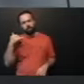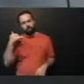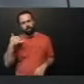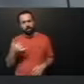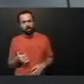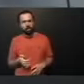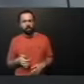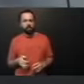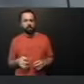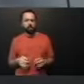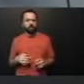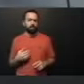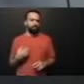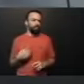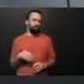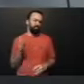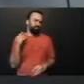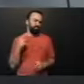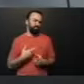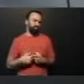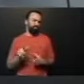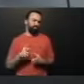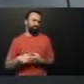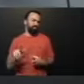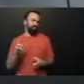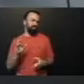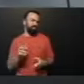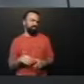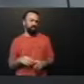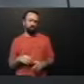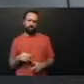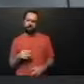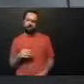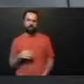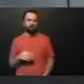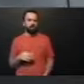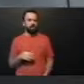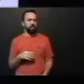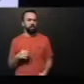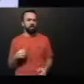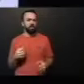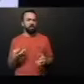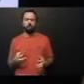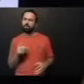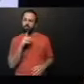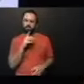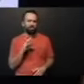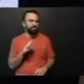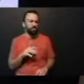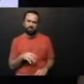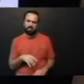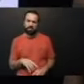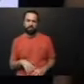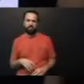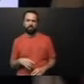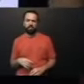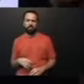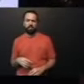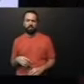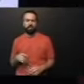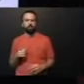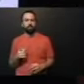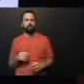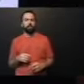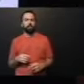não perguntei e nem vou perguntar. Não estou interessado em conhecer outras pessoas. Mas podia estar